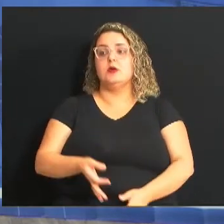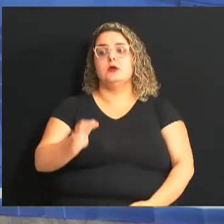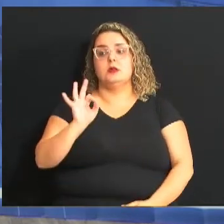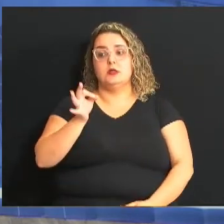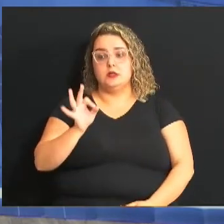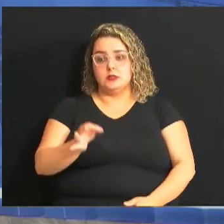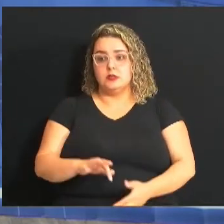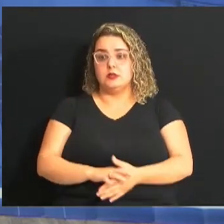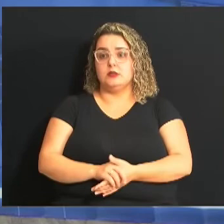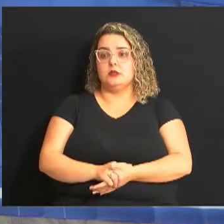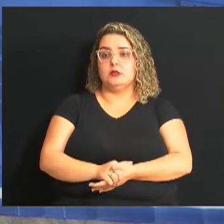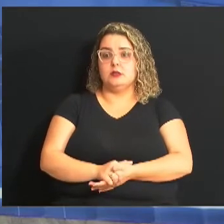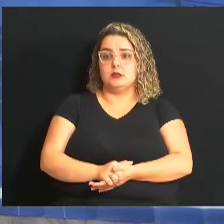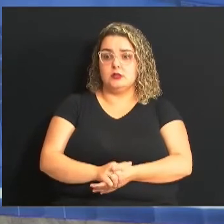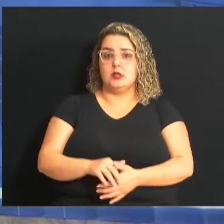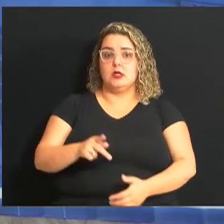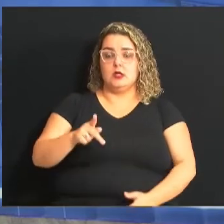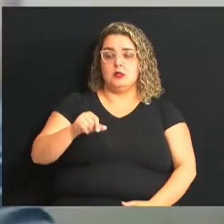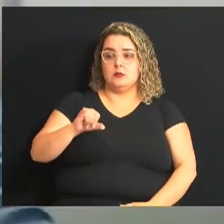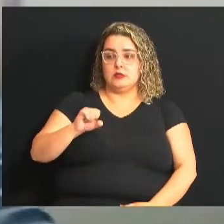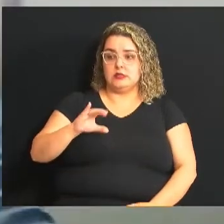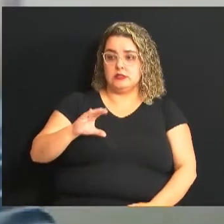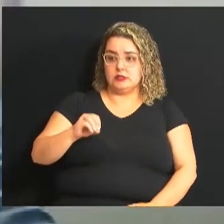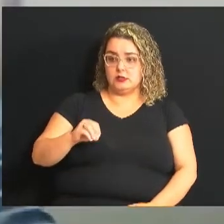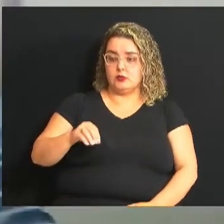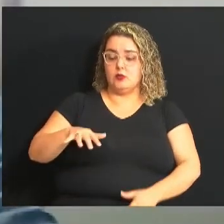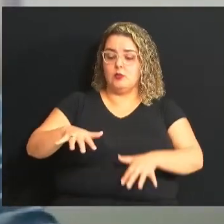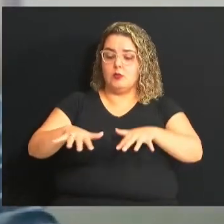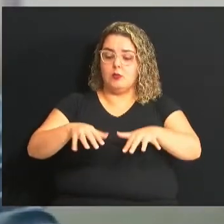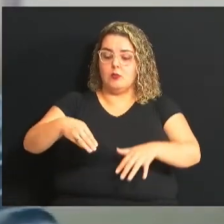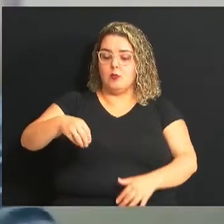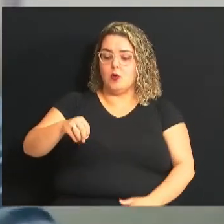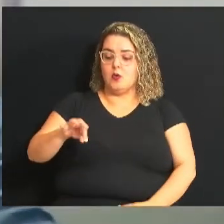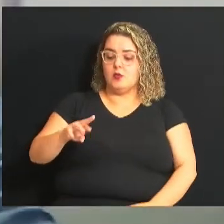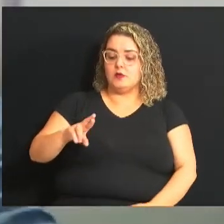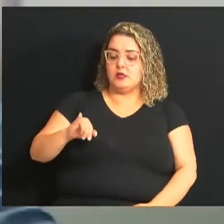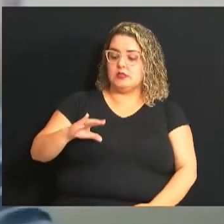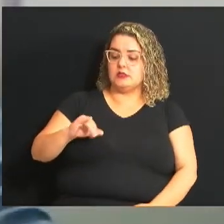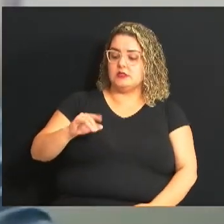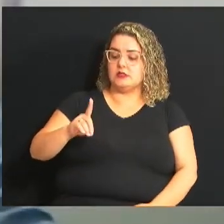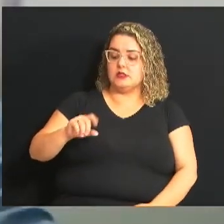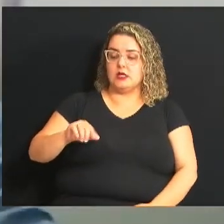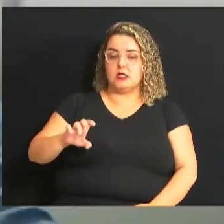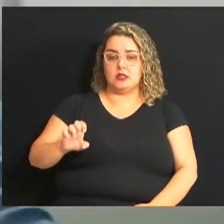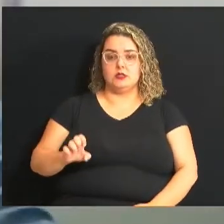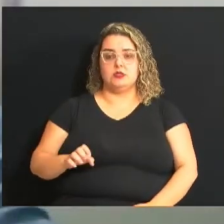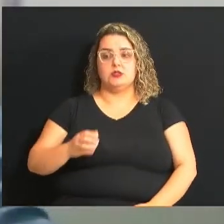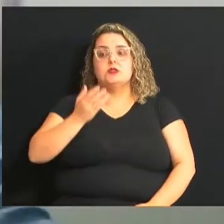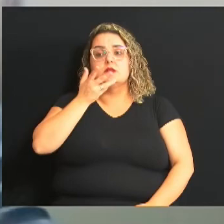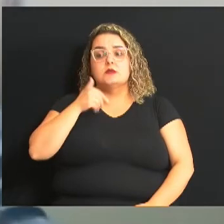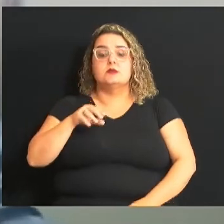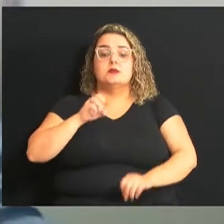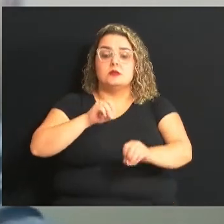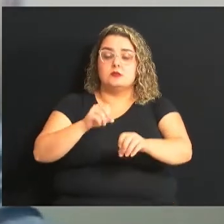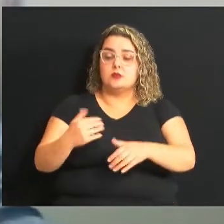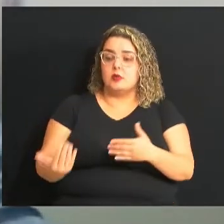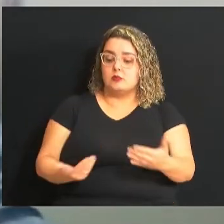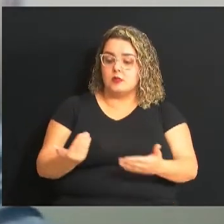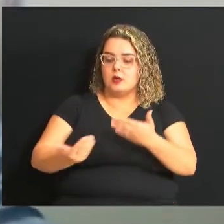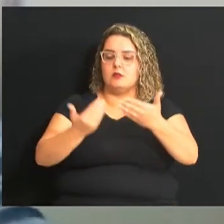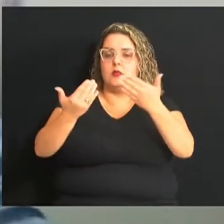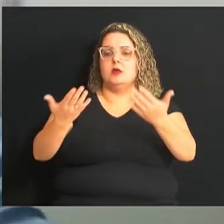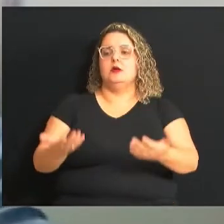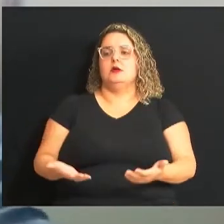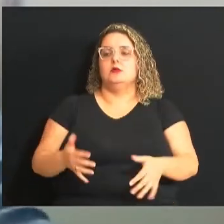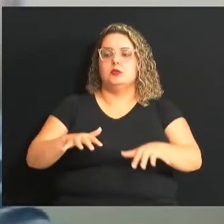Exatamente, né? A psicomotricidade da criança, ela vai melhorando de acordo com que você vai ensinando ela movimentos que contribuem com o repertório motor